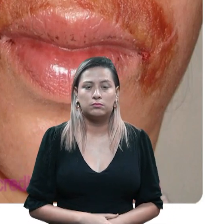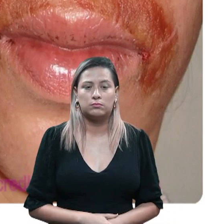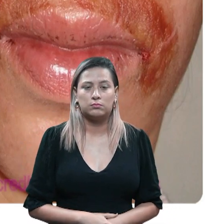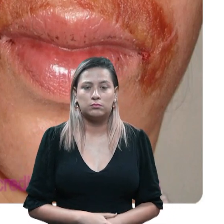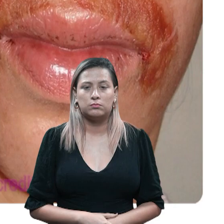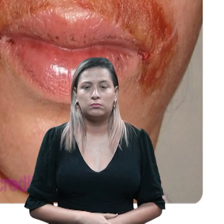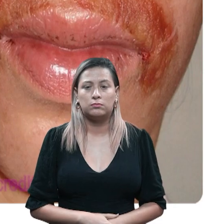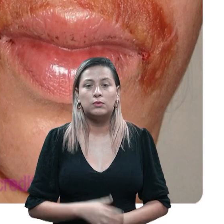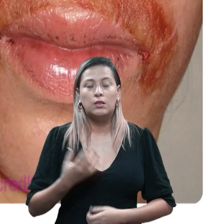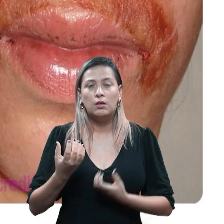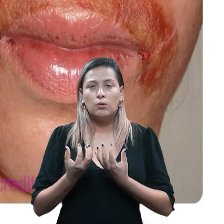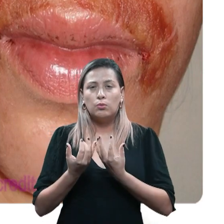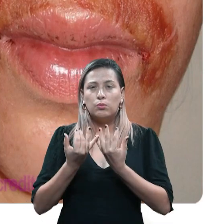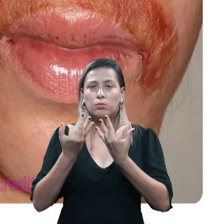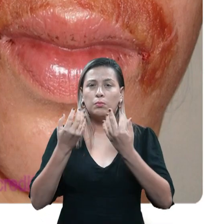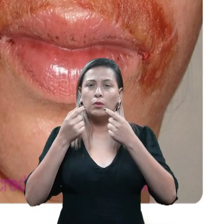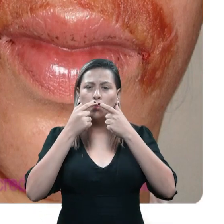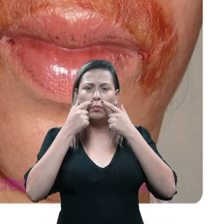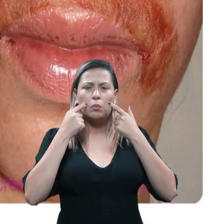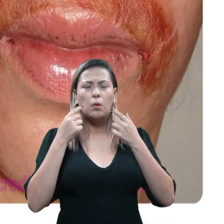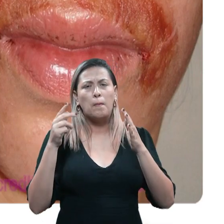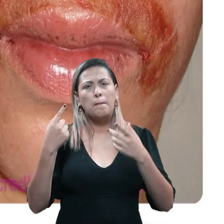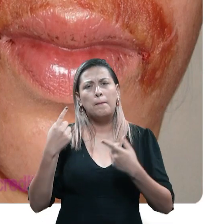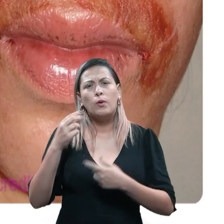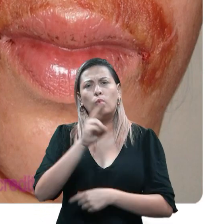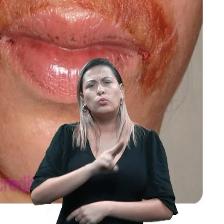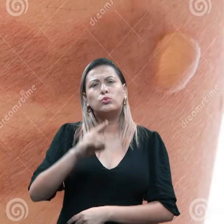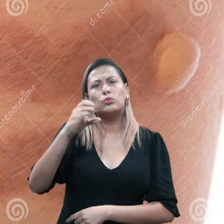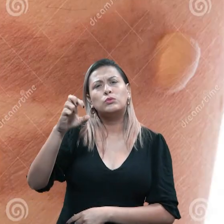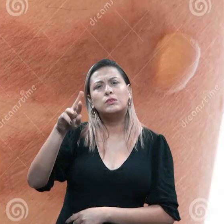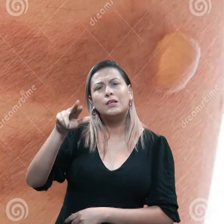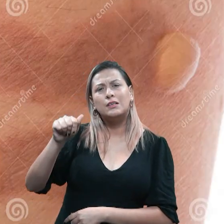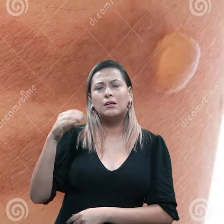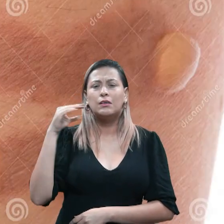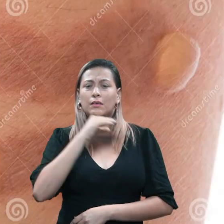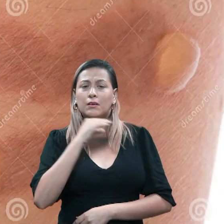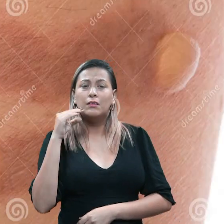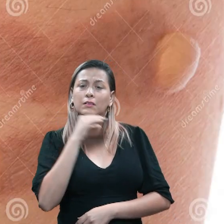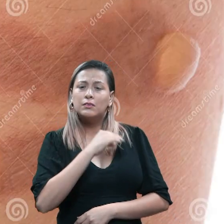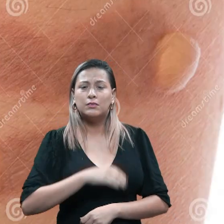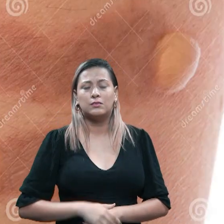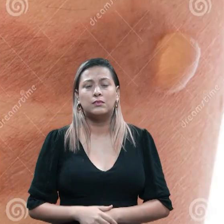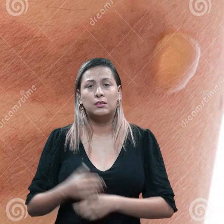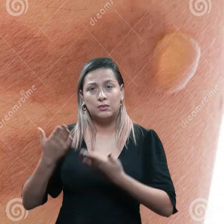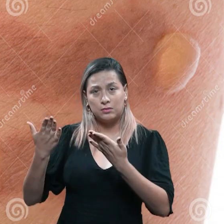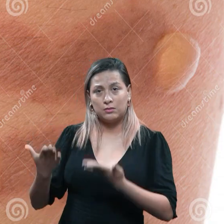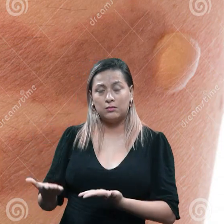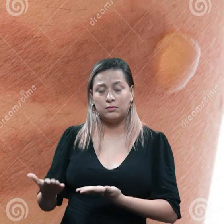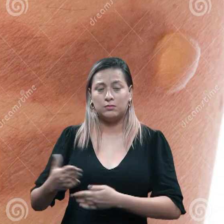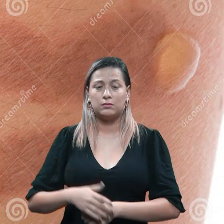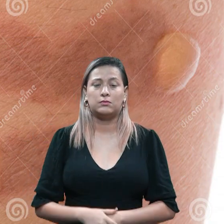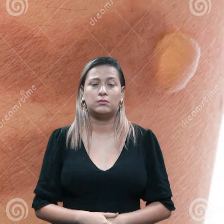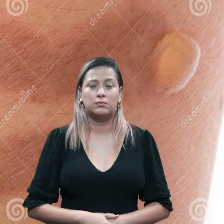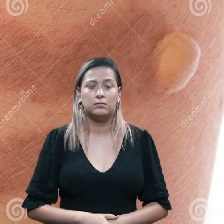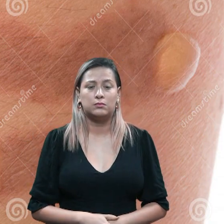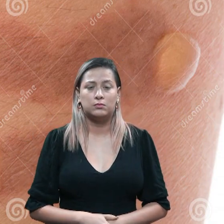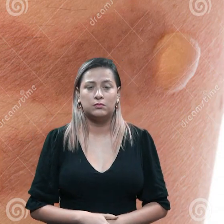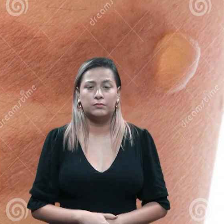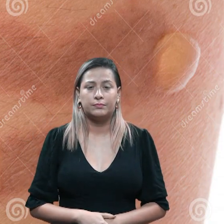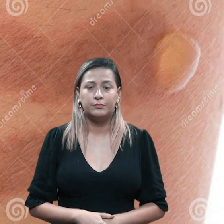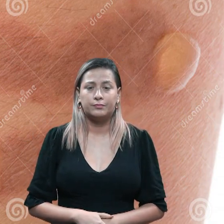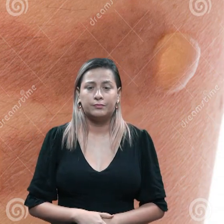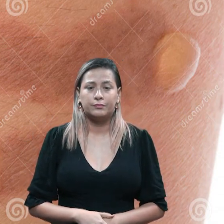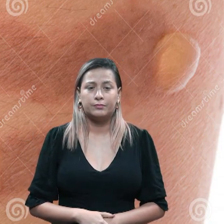Aqui é uma queimadura causada por uma cera quente. Essa queimadura aí é causada